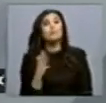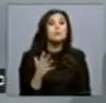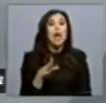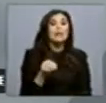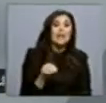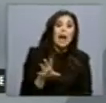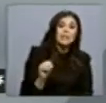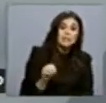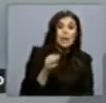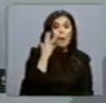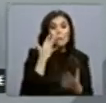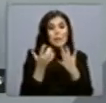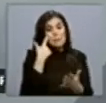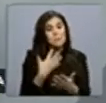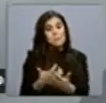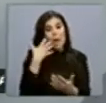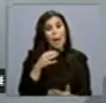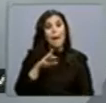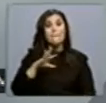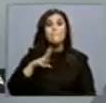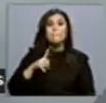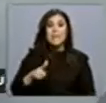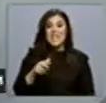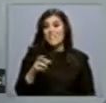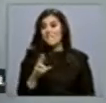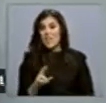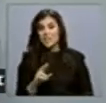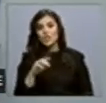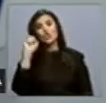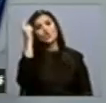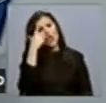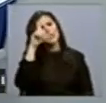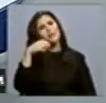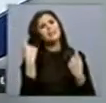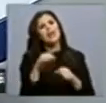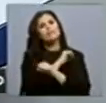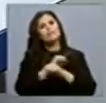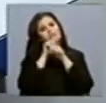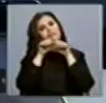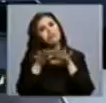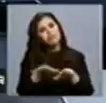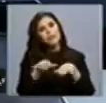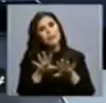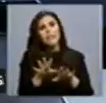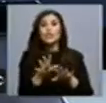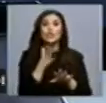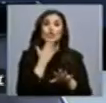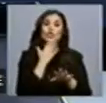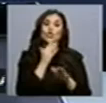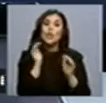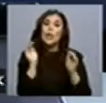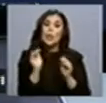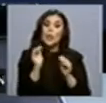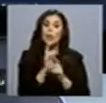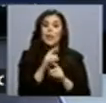Centauri aumentou 1000 vezes. O nosso Sol também tem este tipo de explosões, são felizmente mais modestas. E o que dizem os